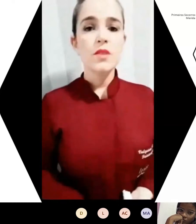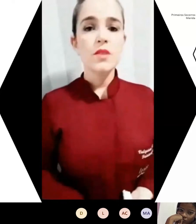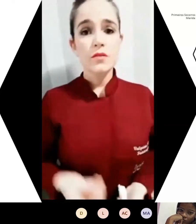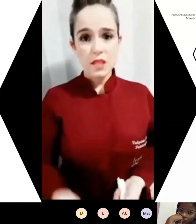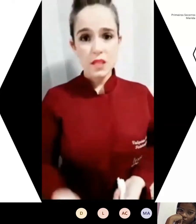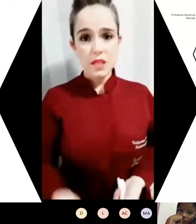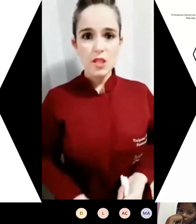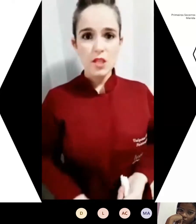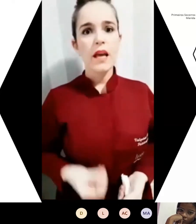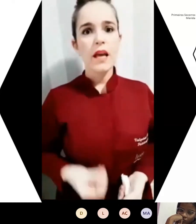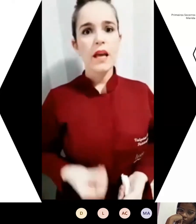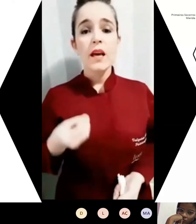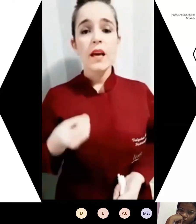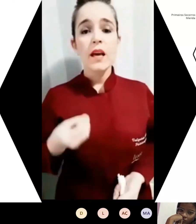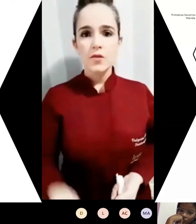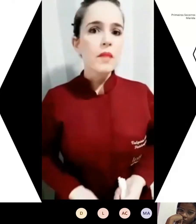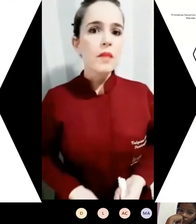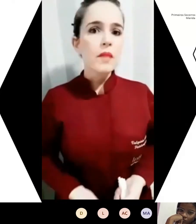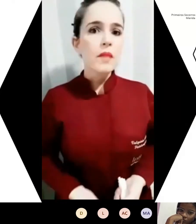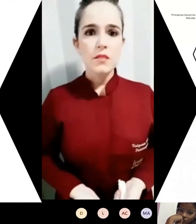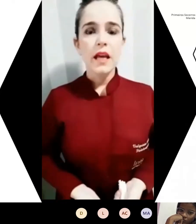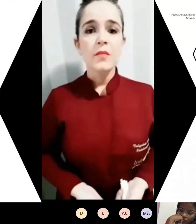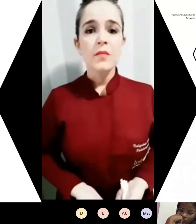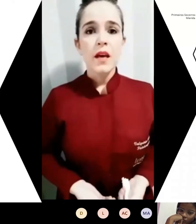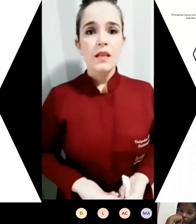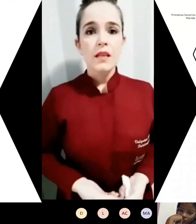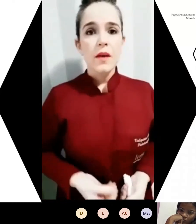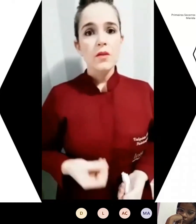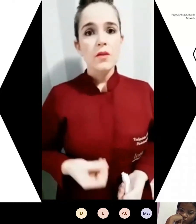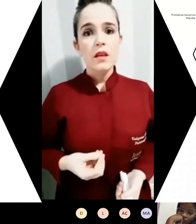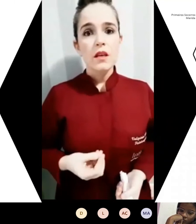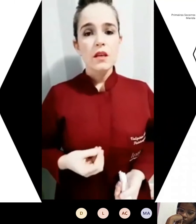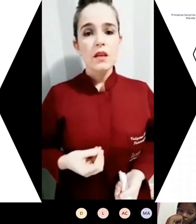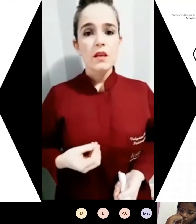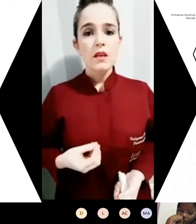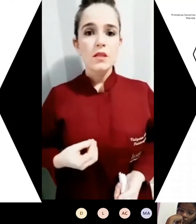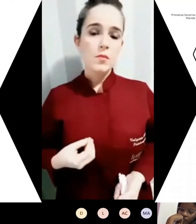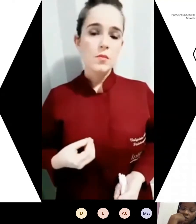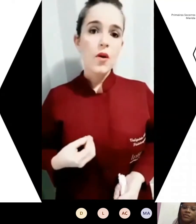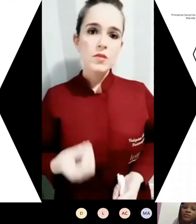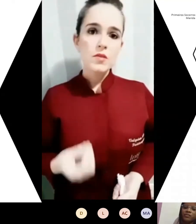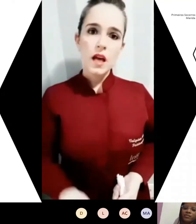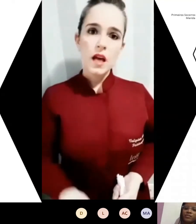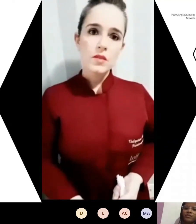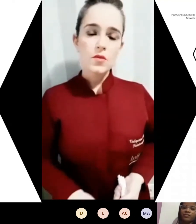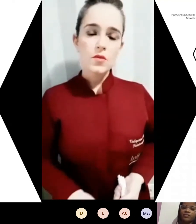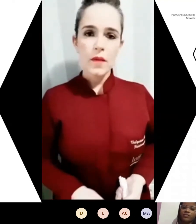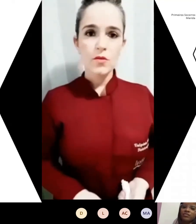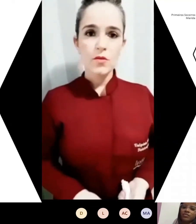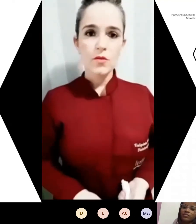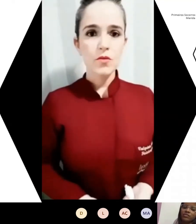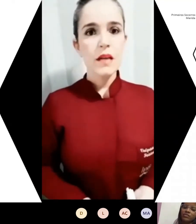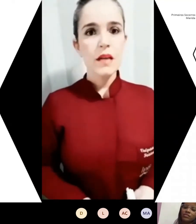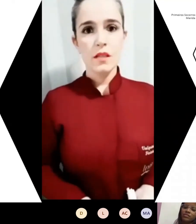estão vendo esse vídeo, que você esteja bem, que a sua família esteja bem. Espero que vocês possam estar